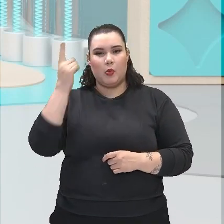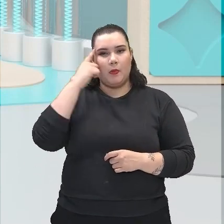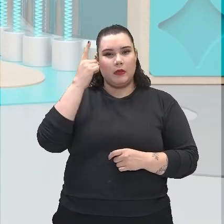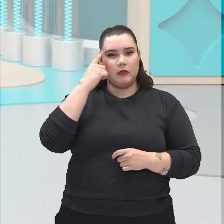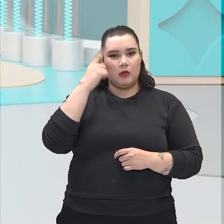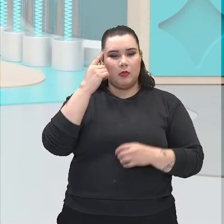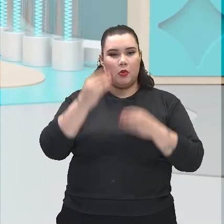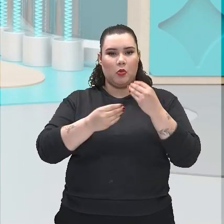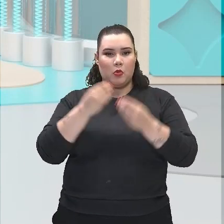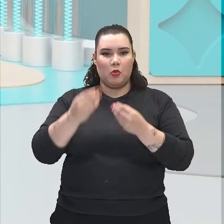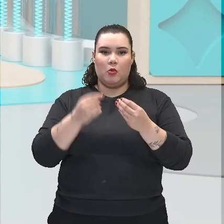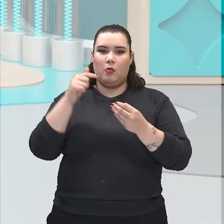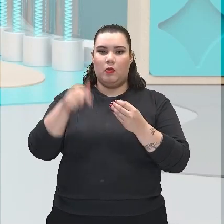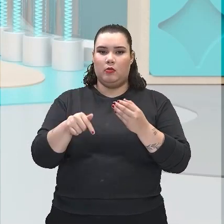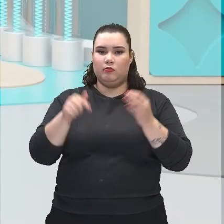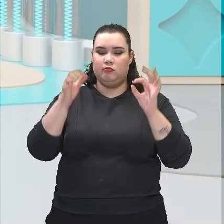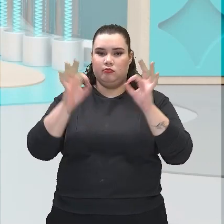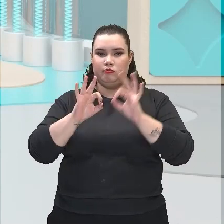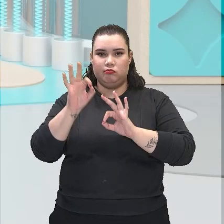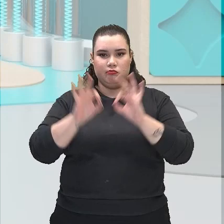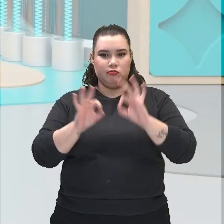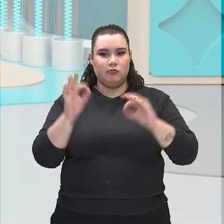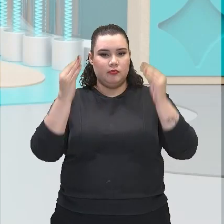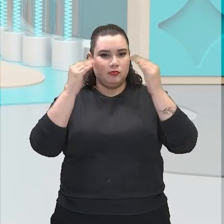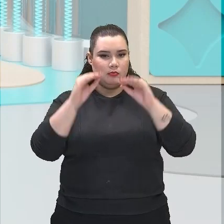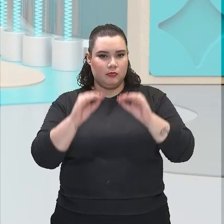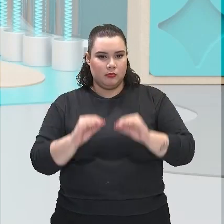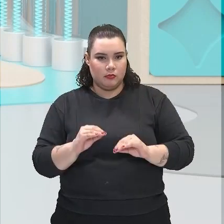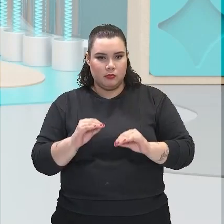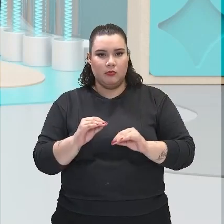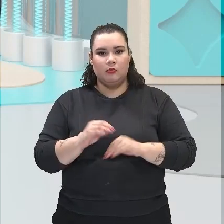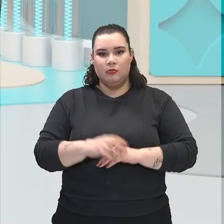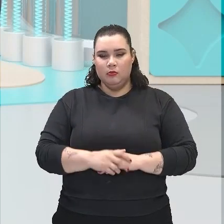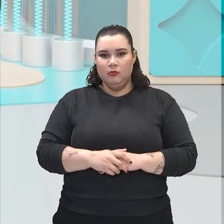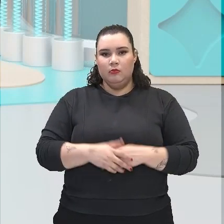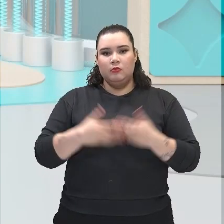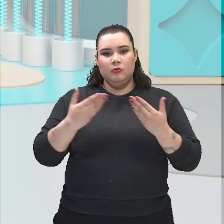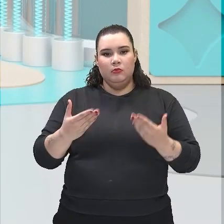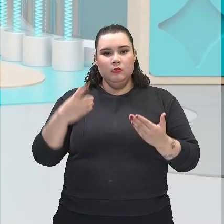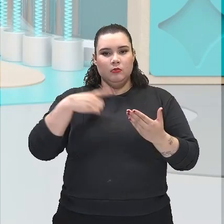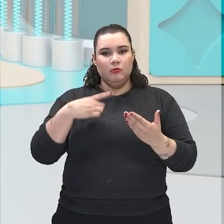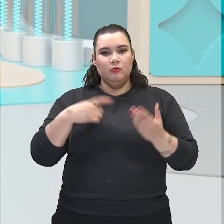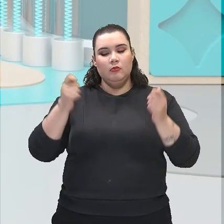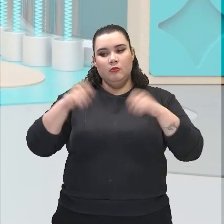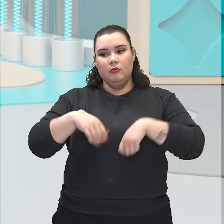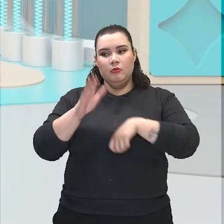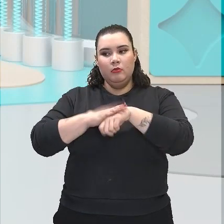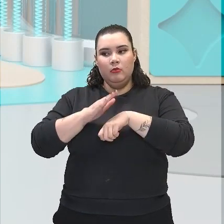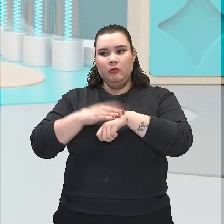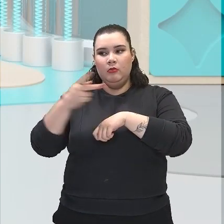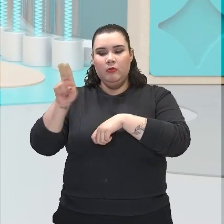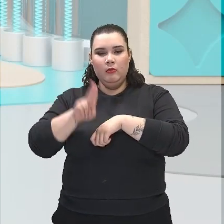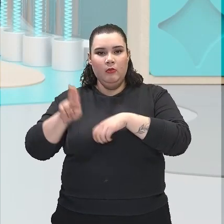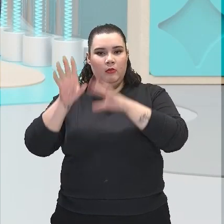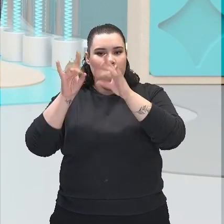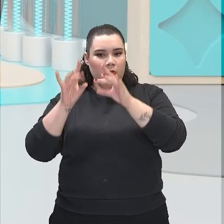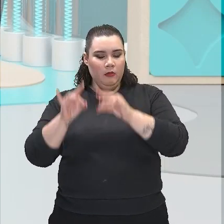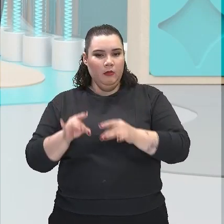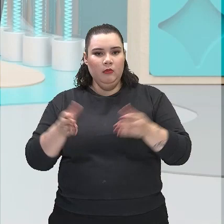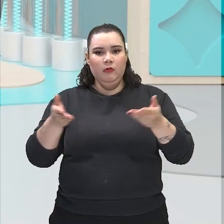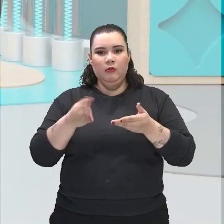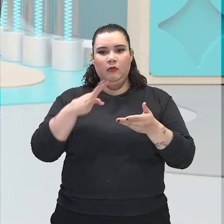o desenvolvimento do debate e também que um debatedor pode utilizar para se preparar para o debate. Vamos